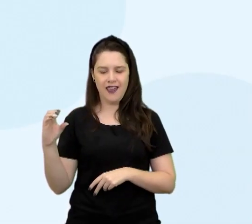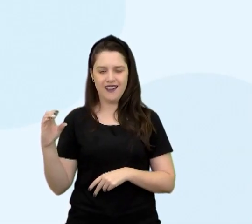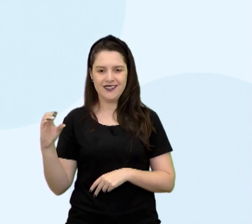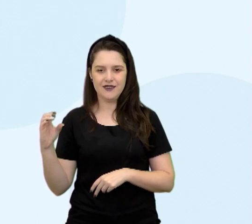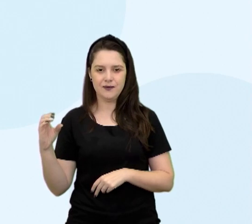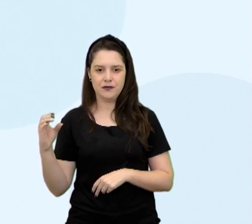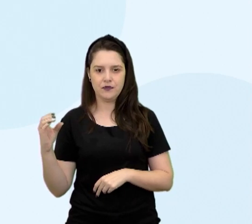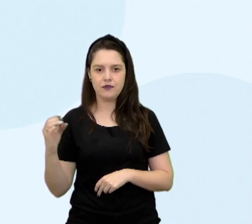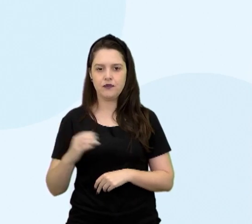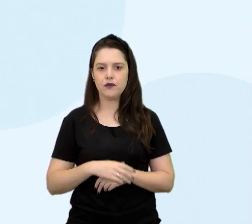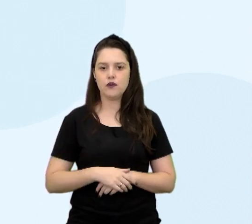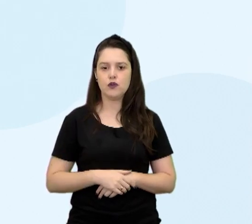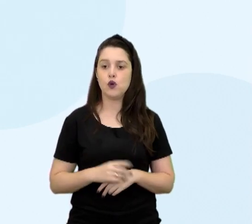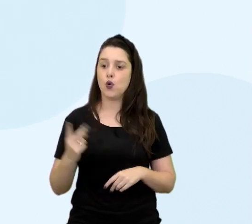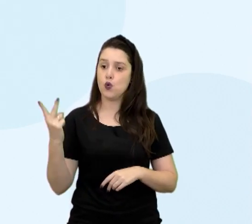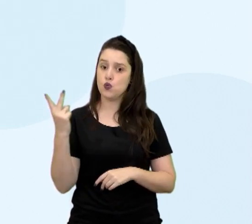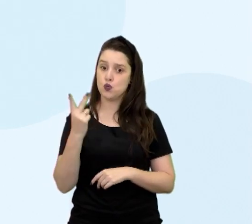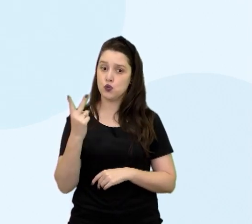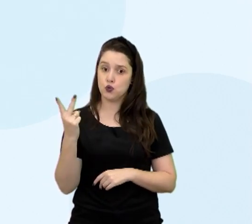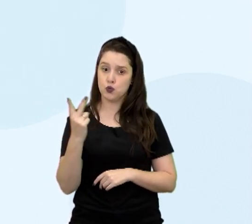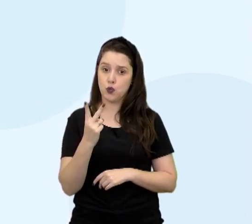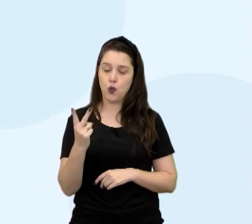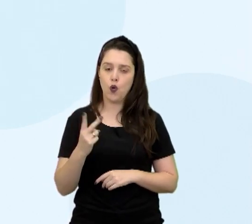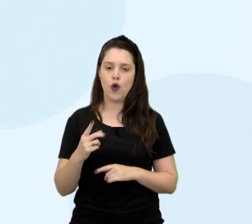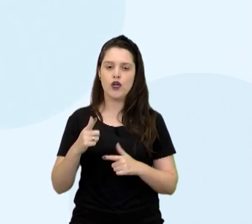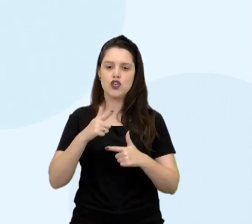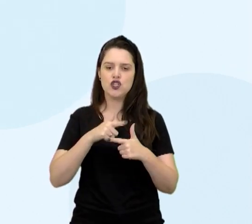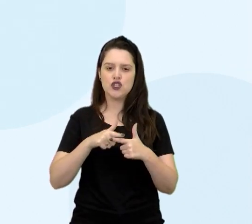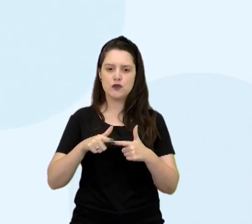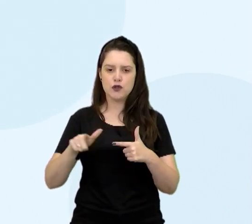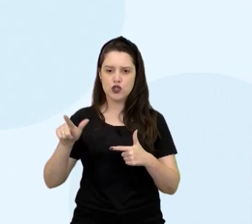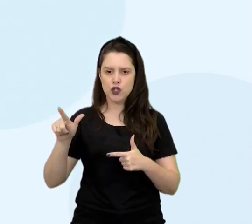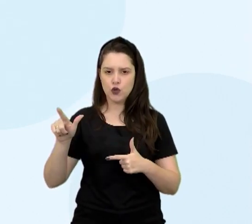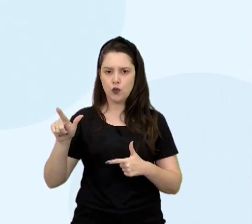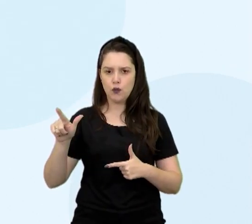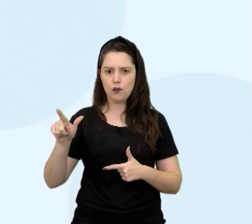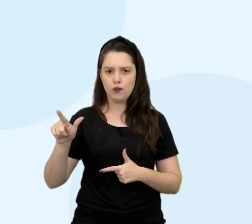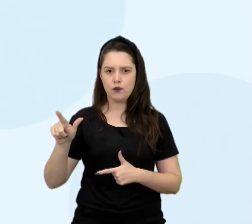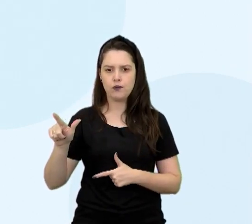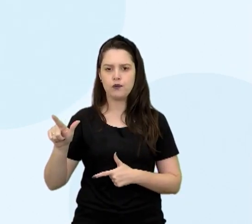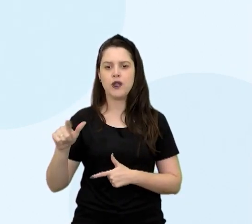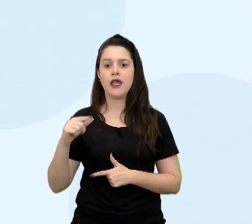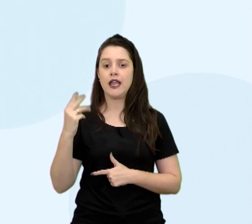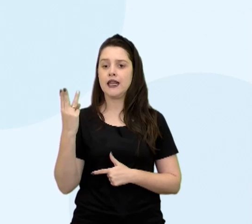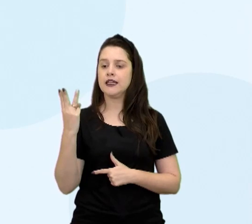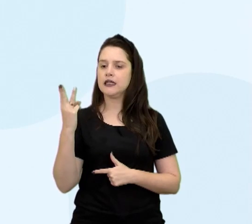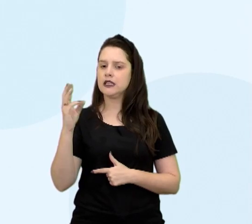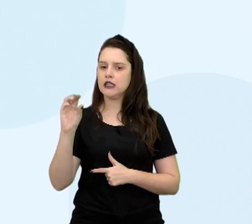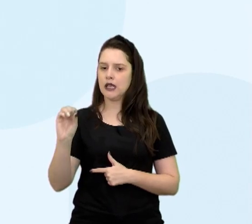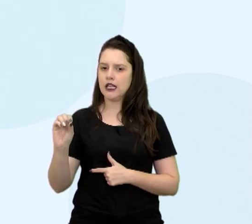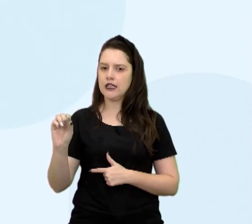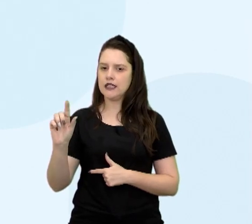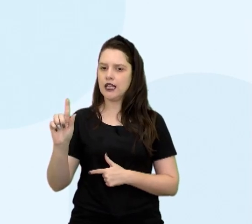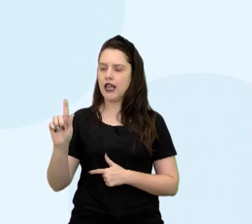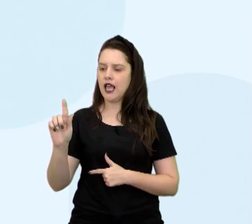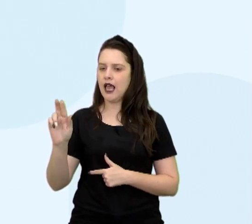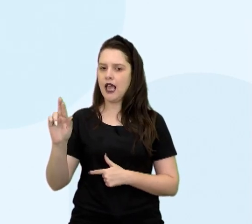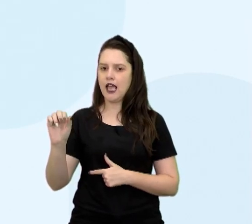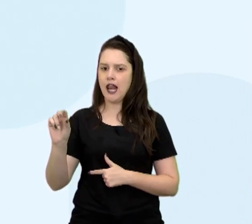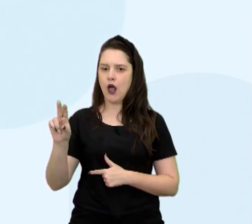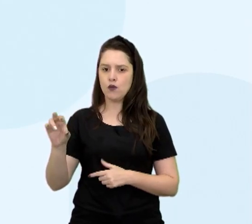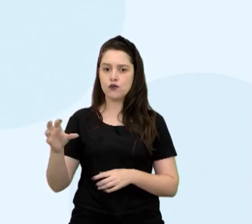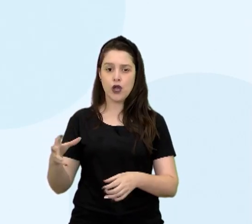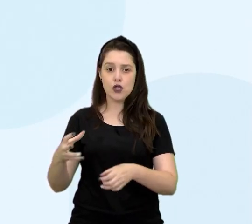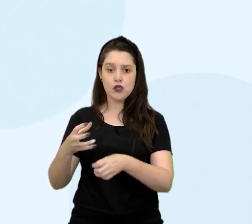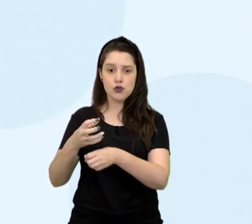ali. Então, os dois aqui tem que medir quanto, Tony? 30? 30. 30 graus para somar, ó, se você somar